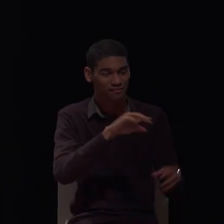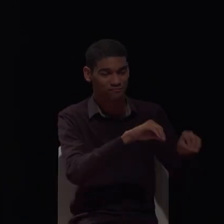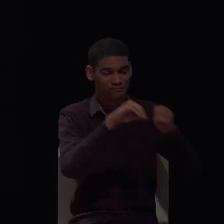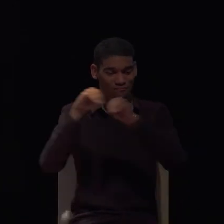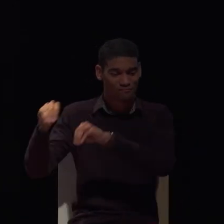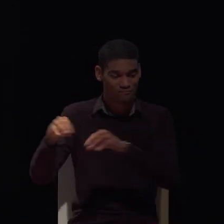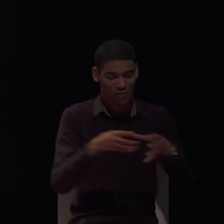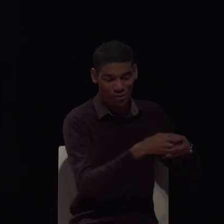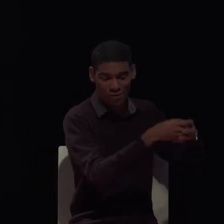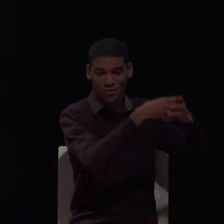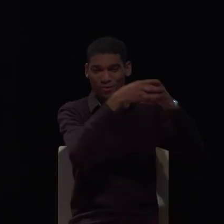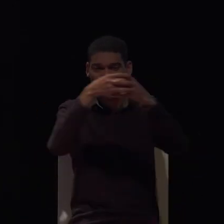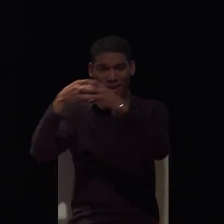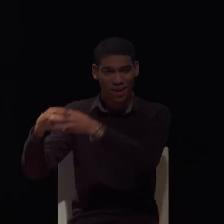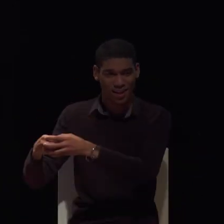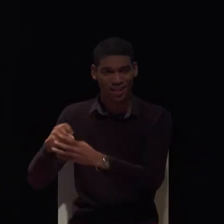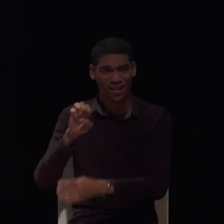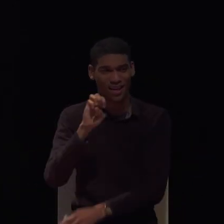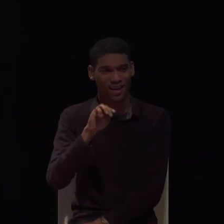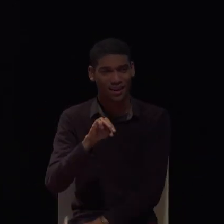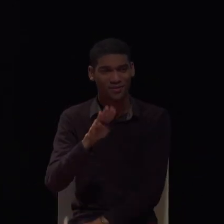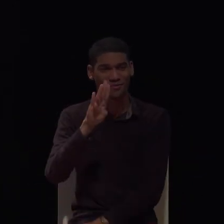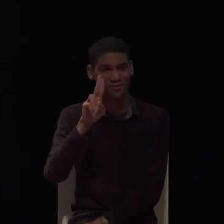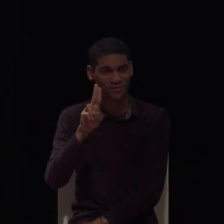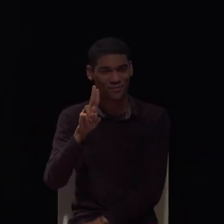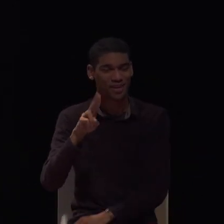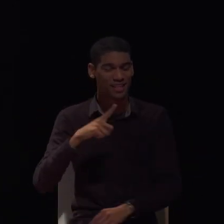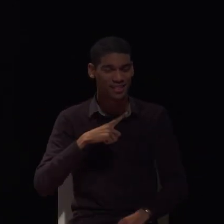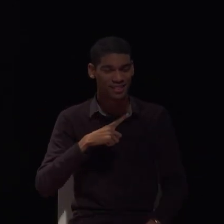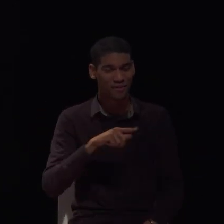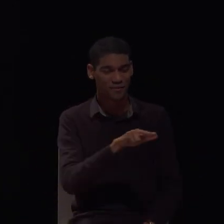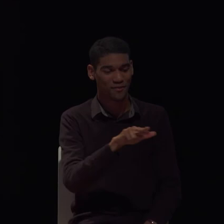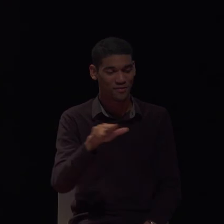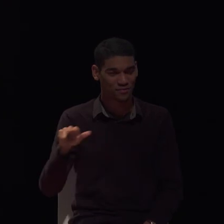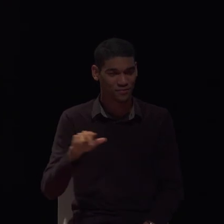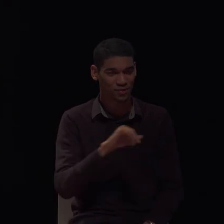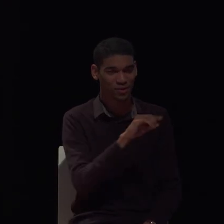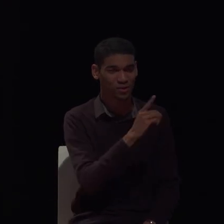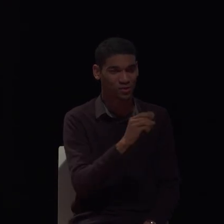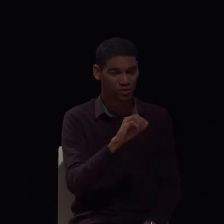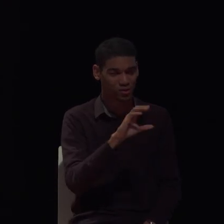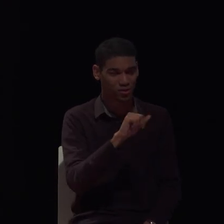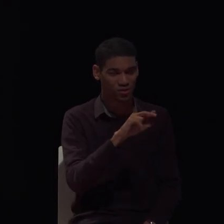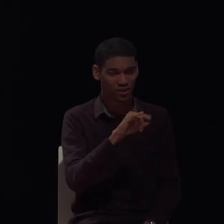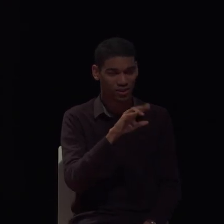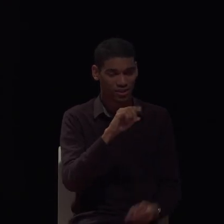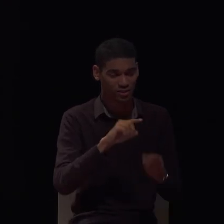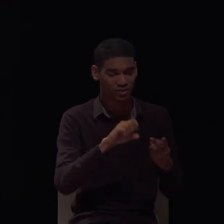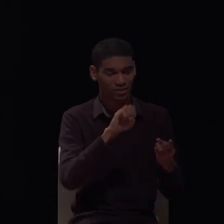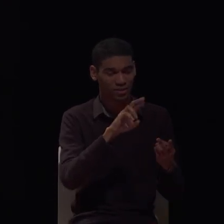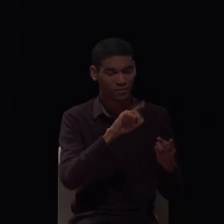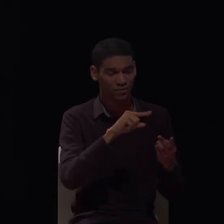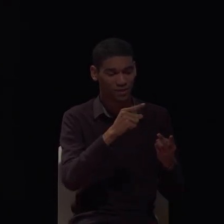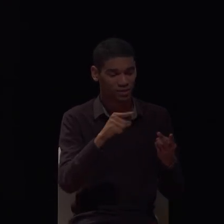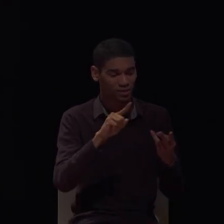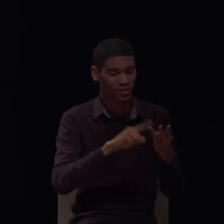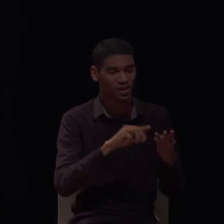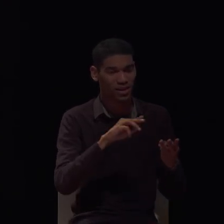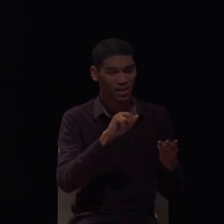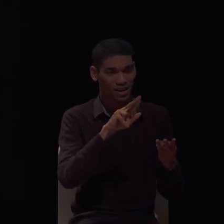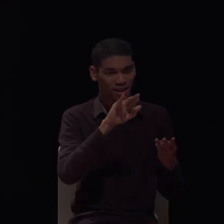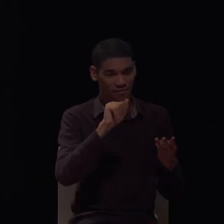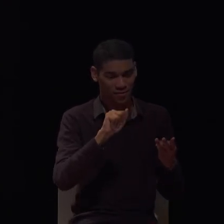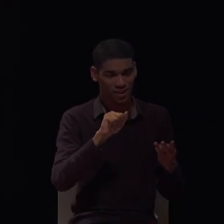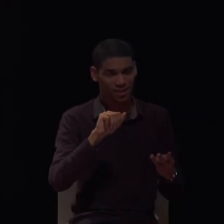artes ele trouxe todos os irmãos joão cândido sebastião cândido e maria